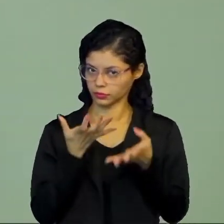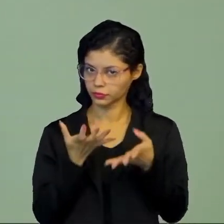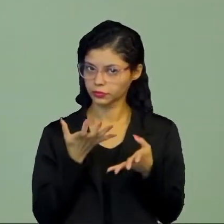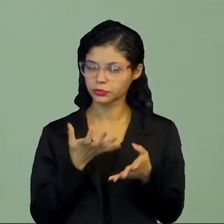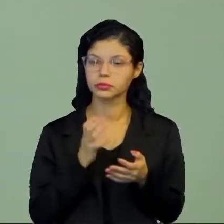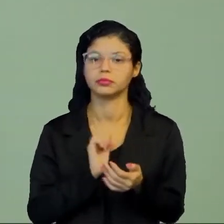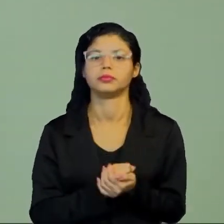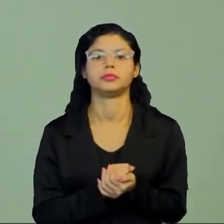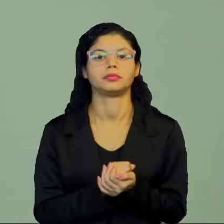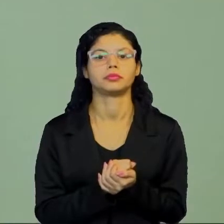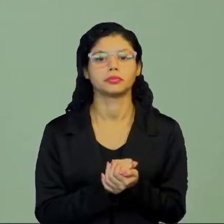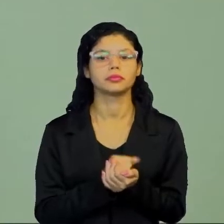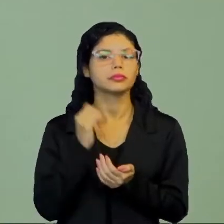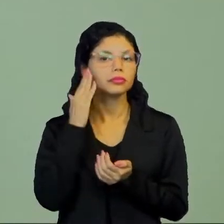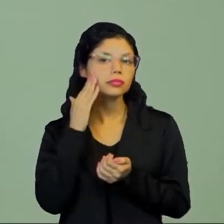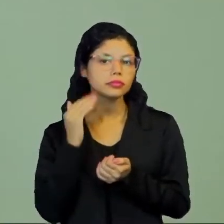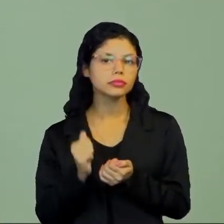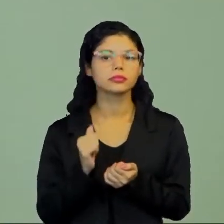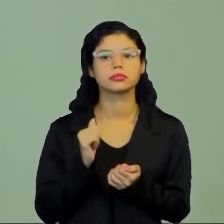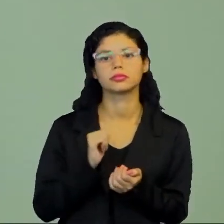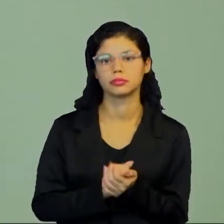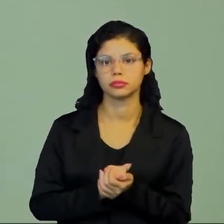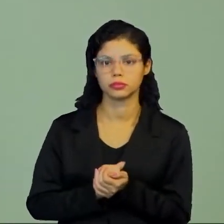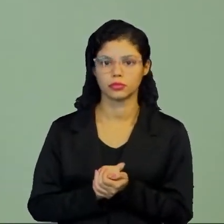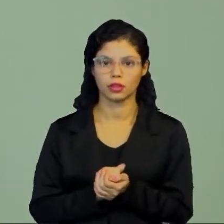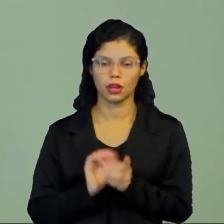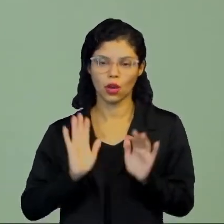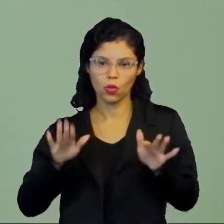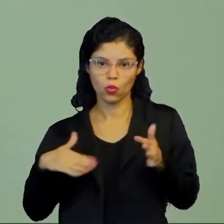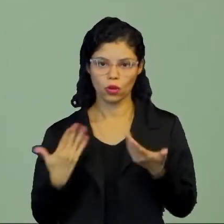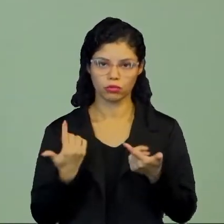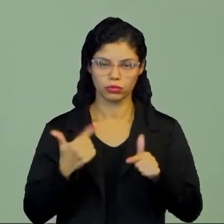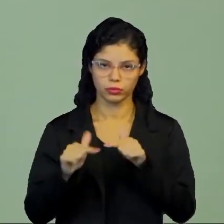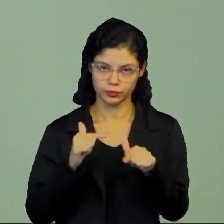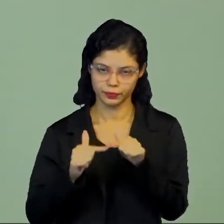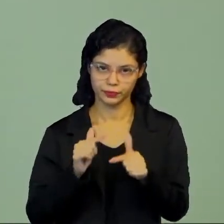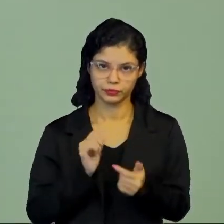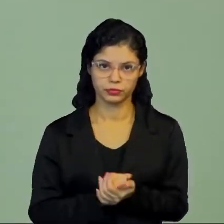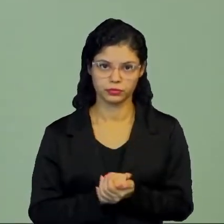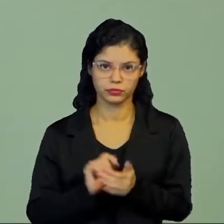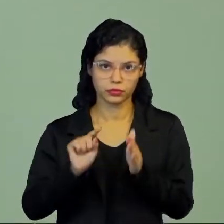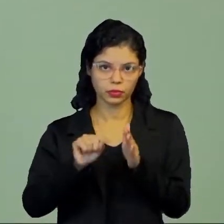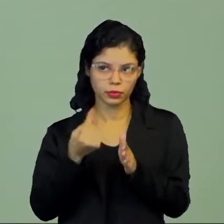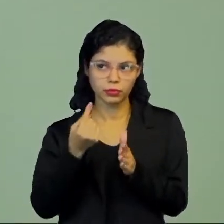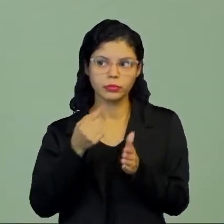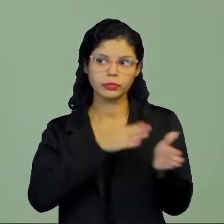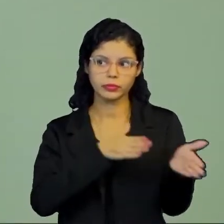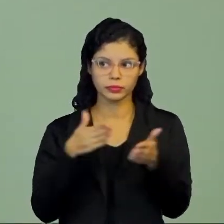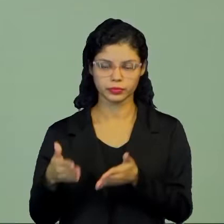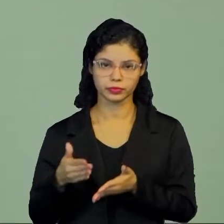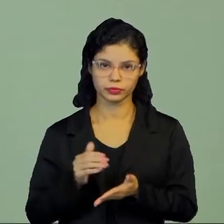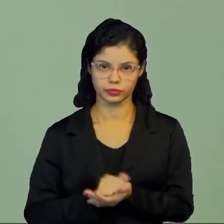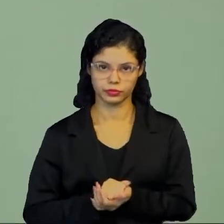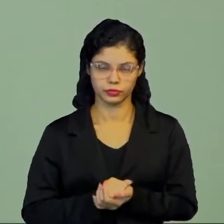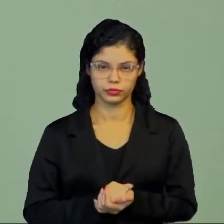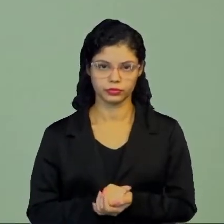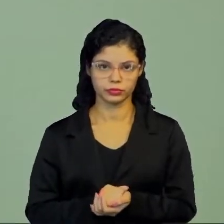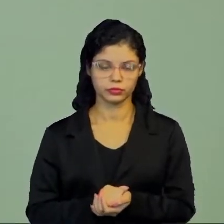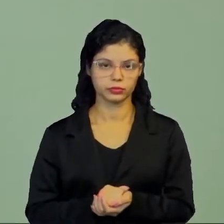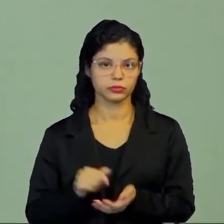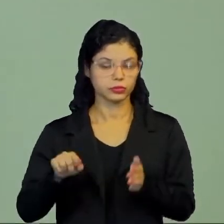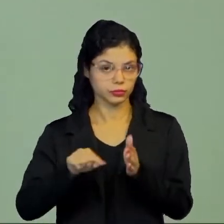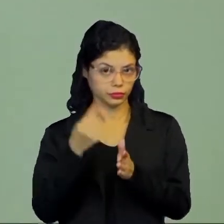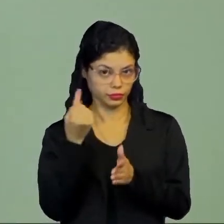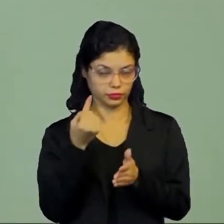quer, tá? E saber do que a gente está trabalhando. Então, é o primeiro passo. Então, no